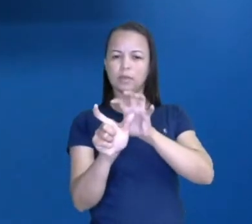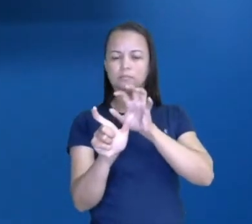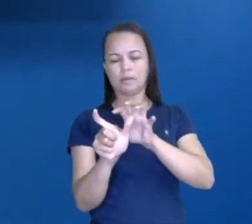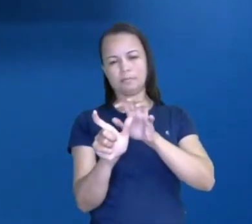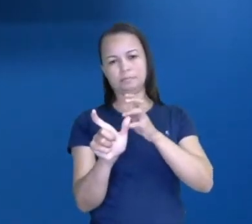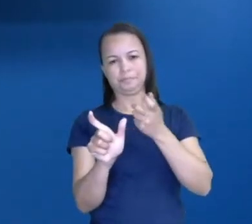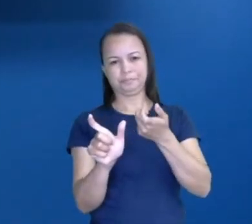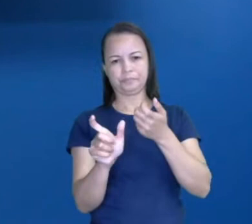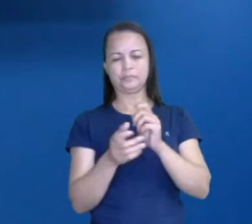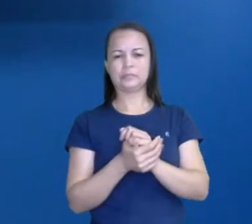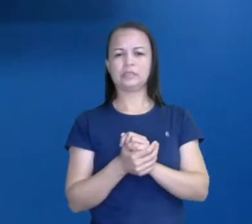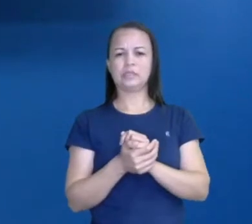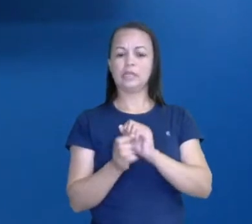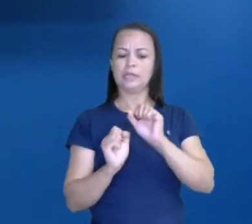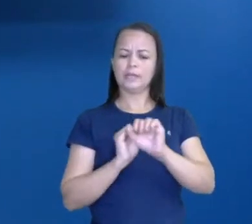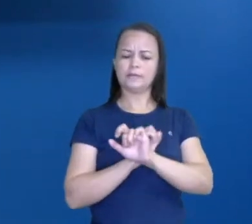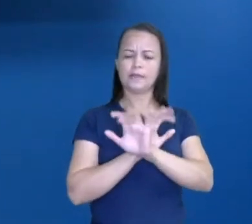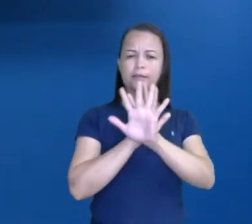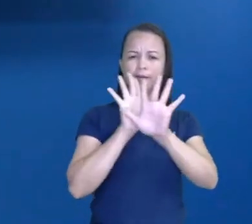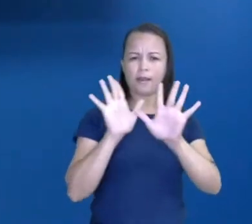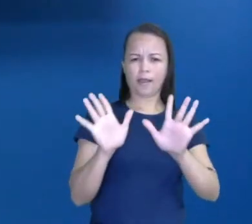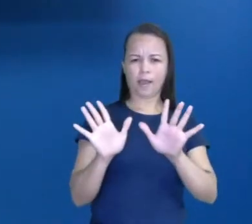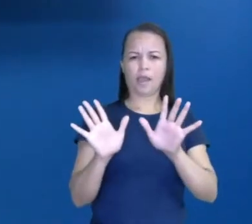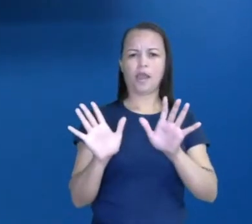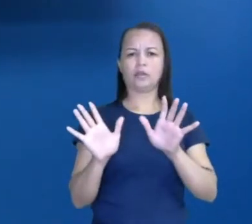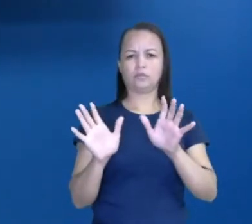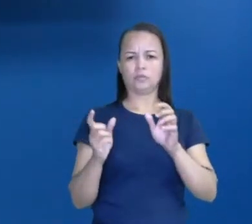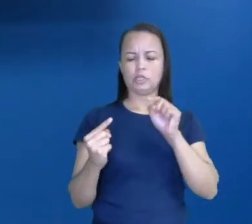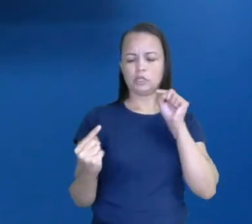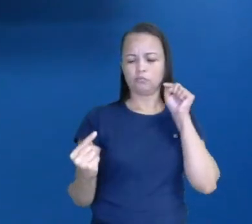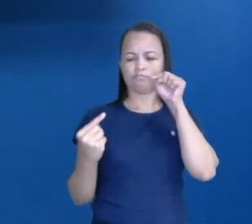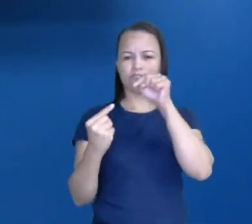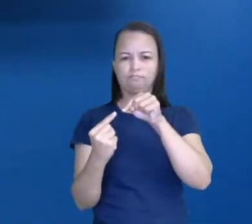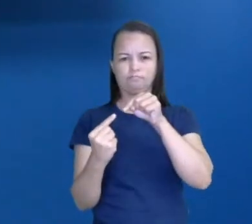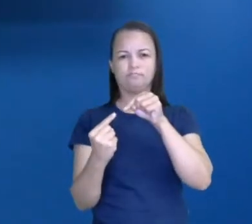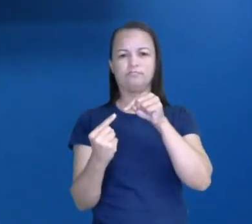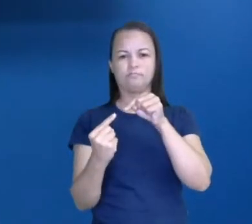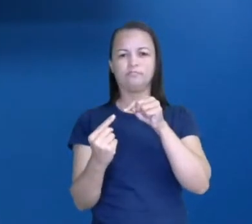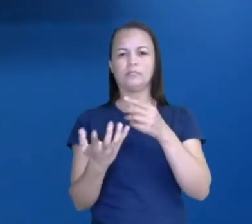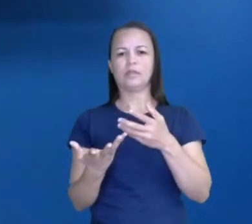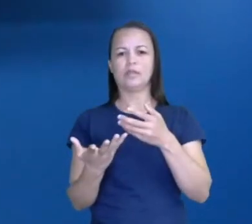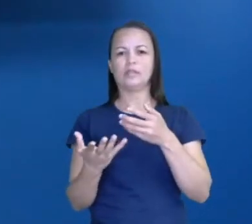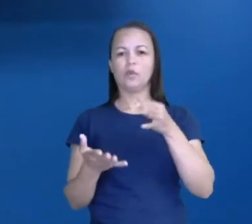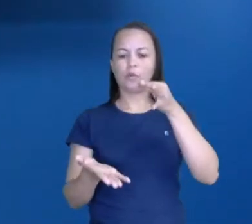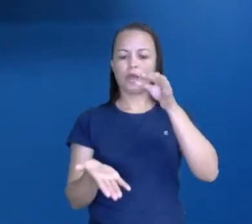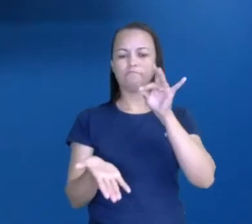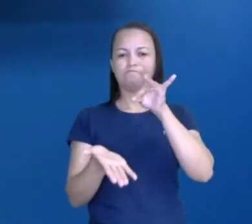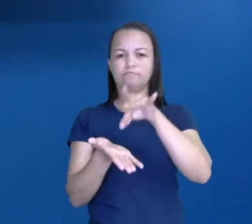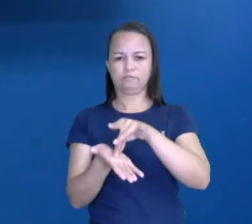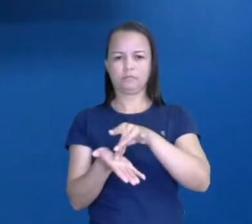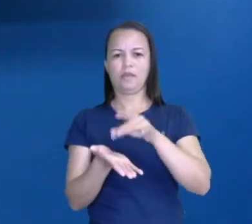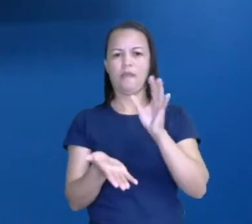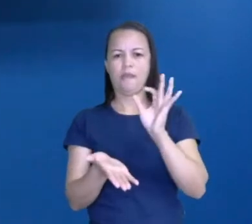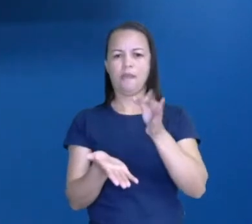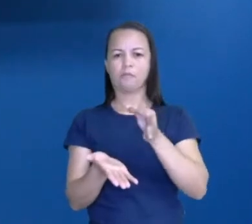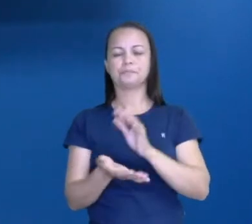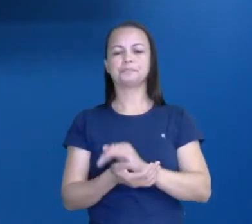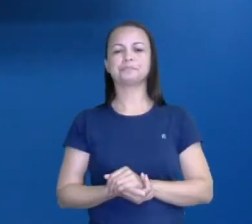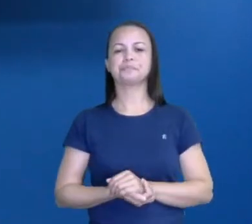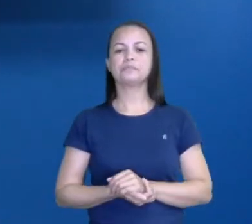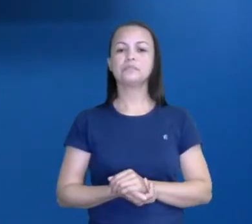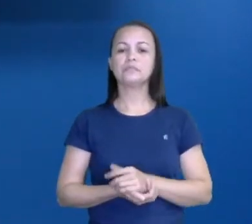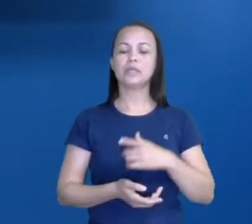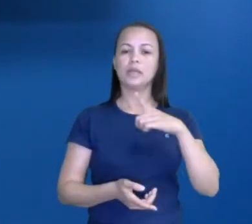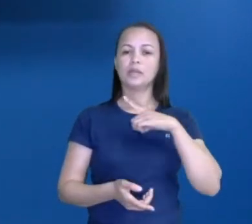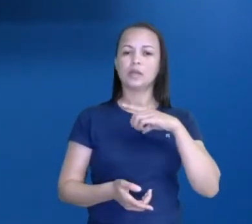eu posso dizer, claro e objetivo. Então, ele é um sentido real. E temos também o